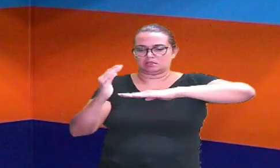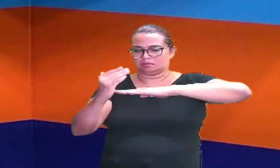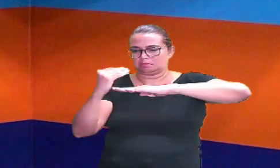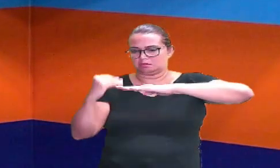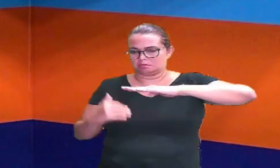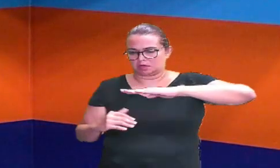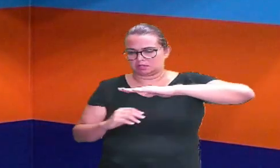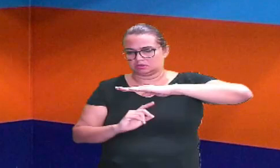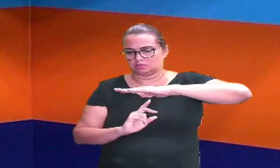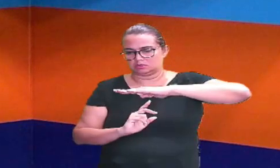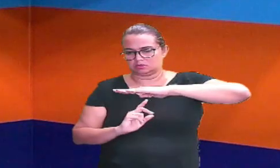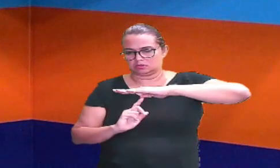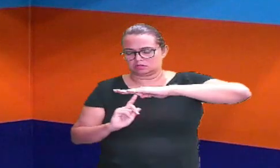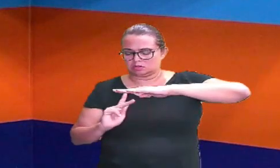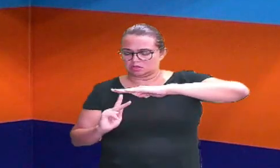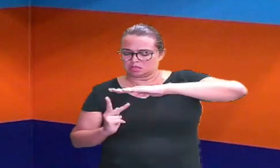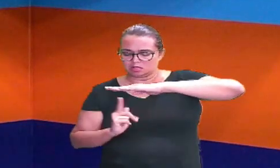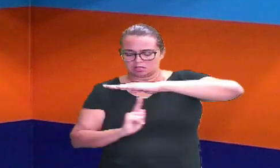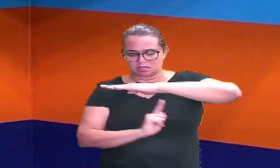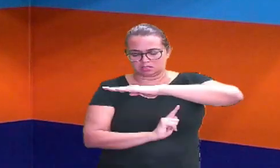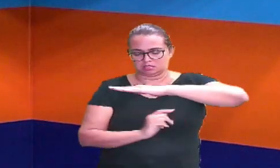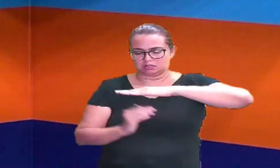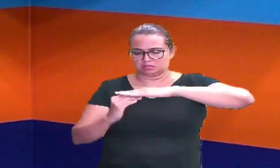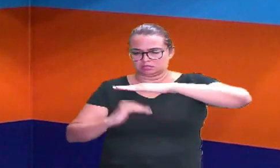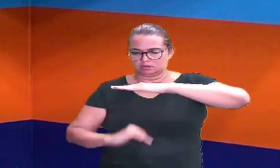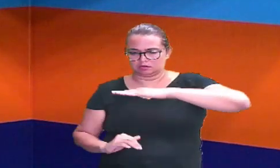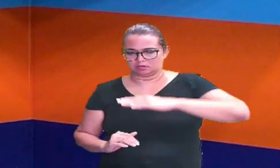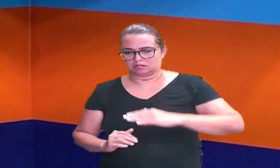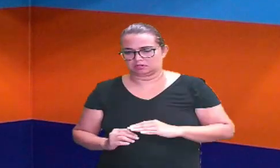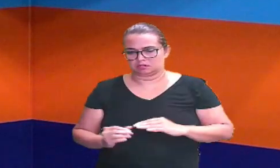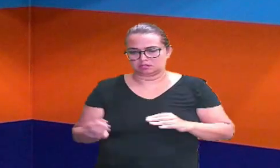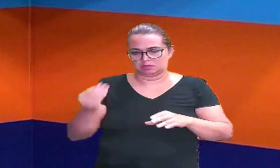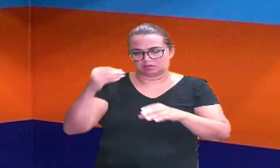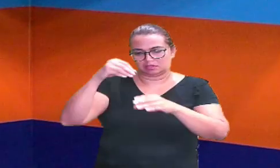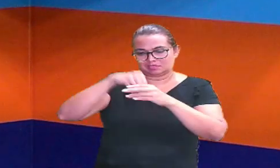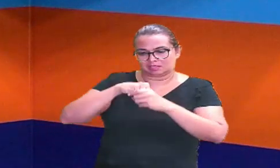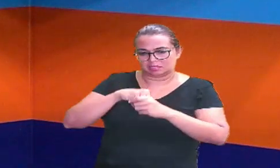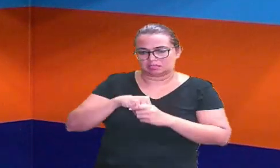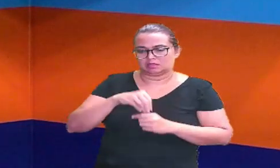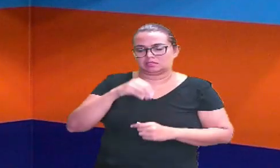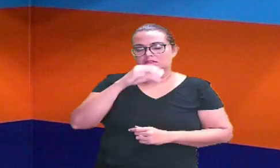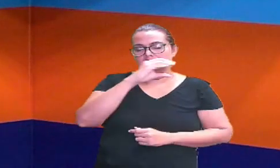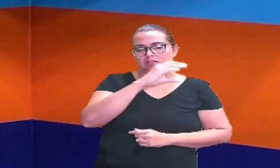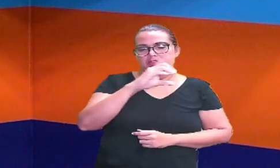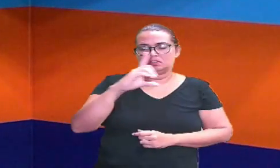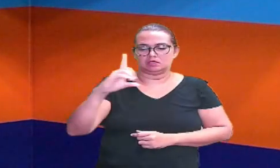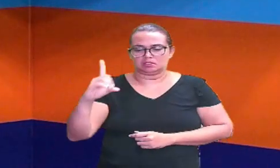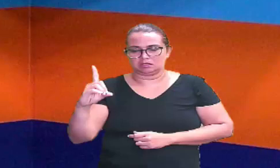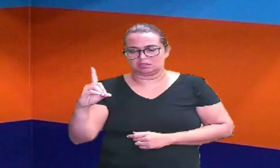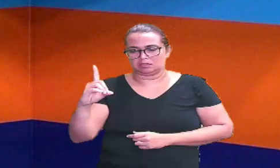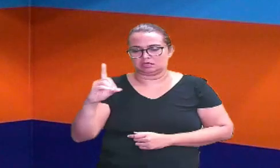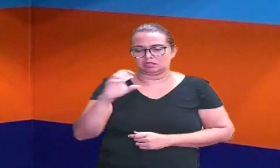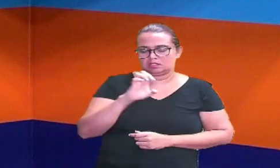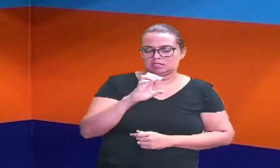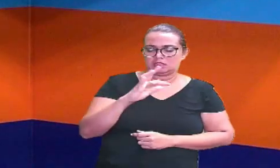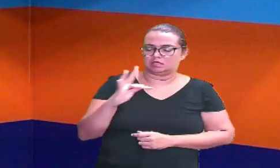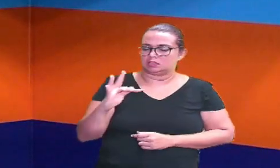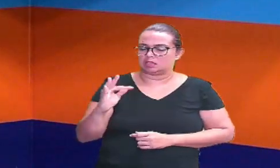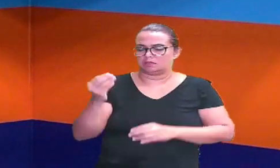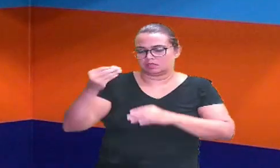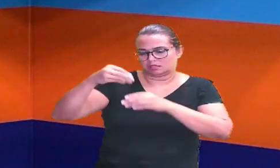D e C. O ângulo interno da reta S é esse ângulo de dentro, E e